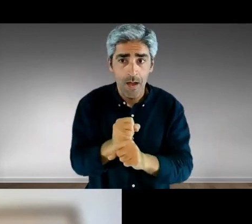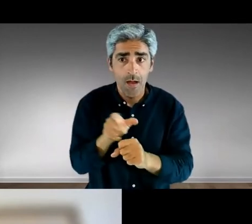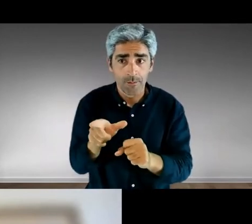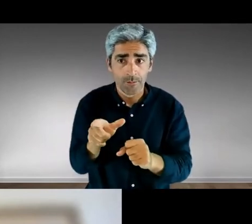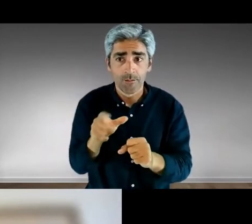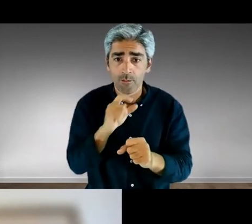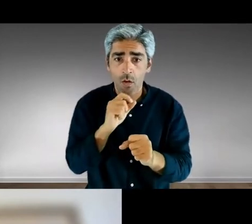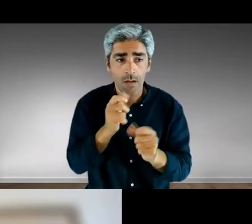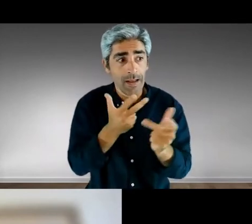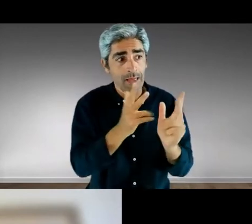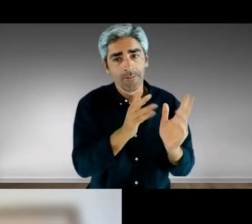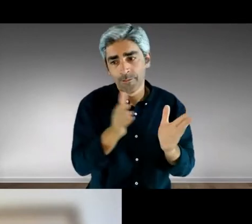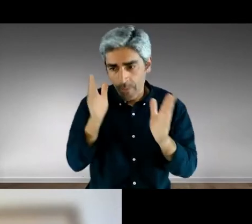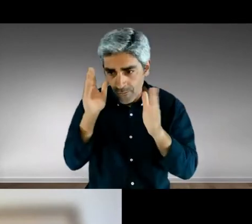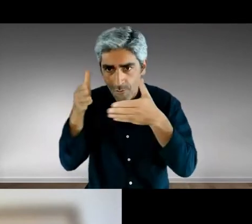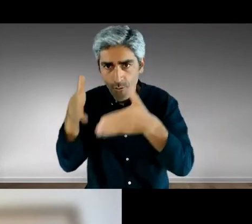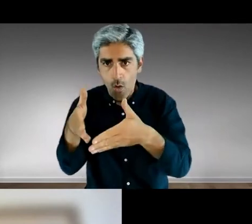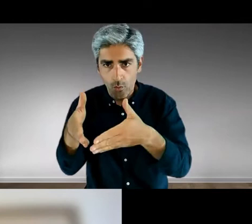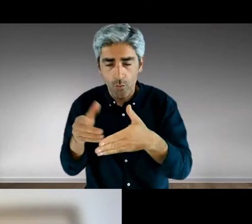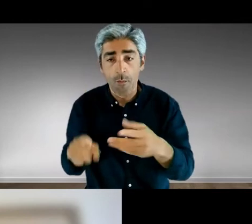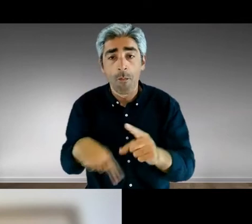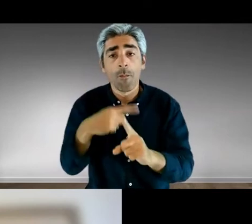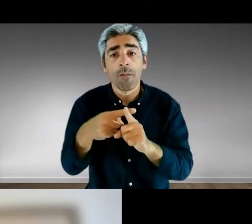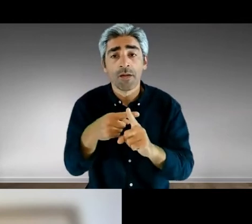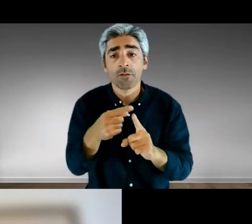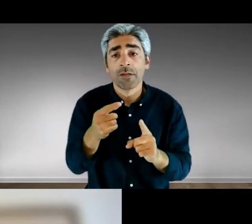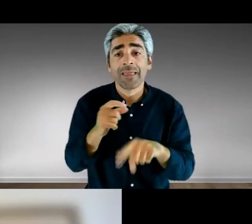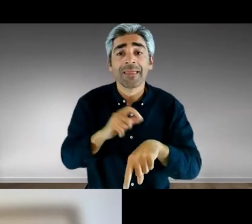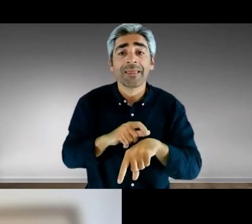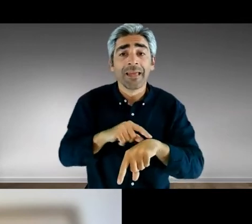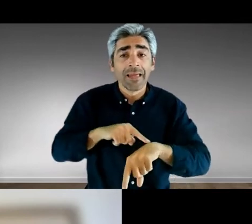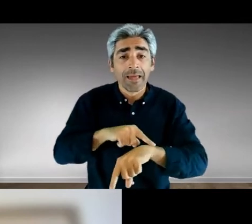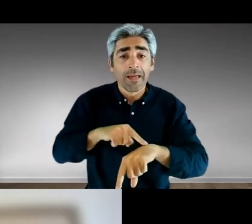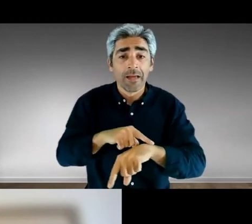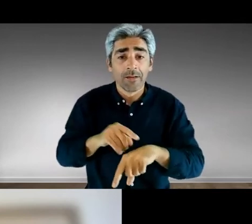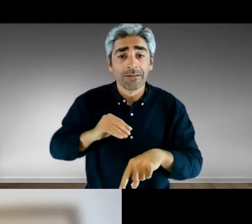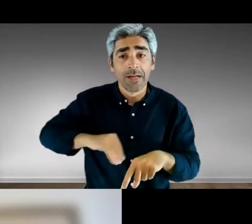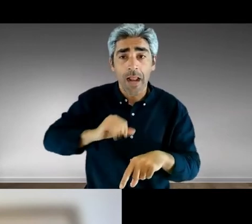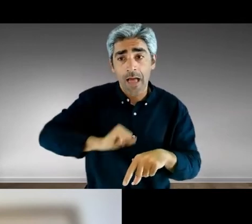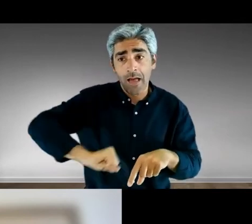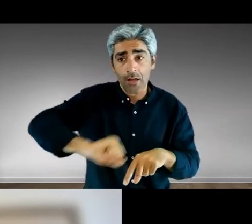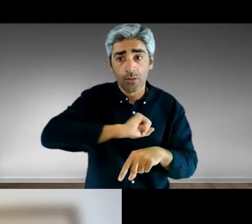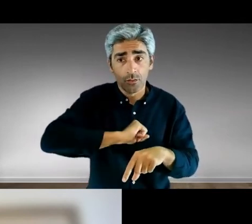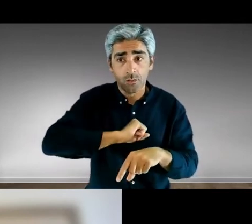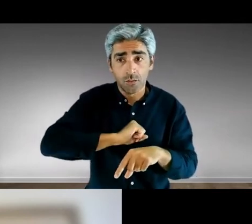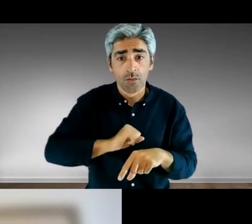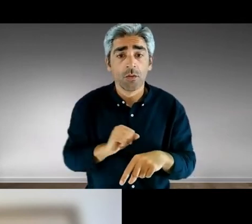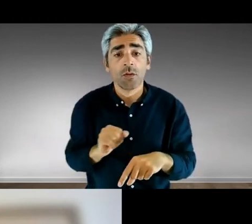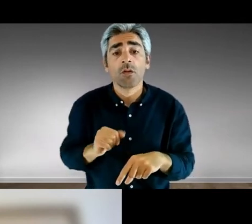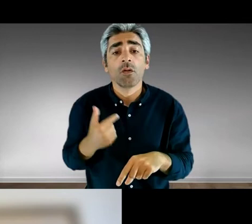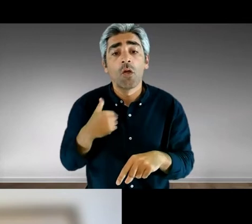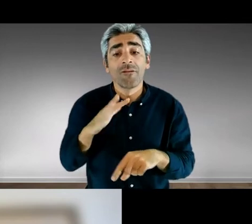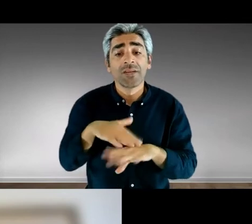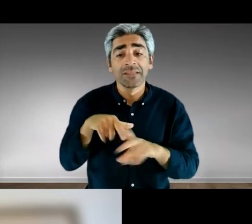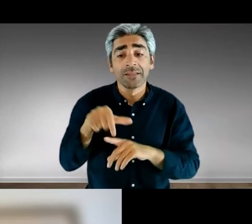poderem estar focadas, e depois o tempo, mais uma vez, das horas do nosso salário. Portanto, quando nós fazemos este